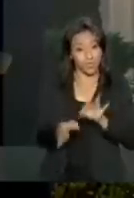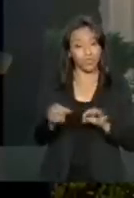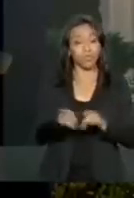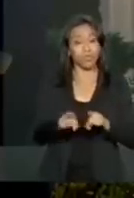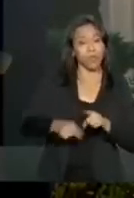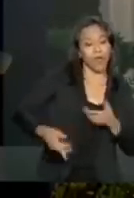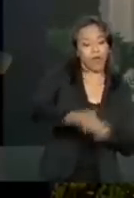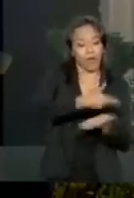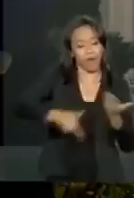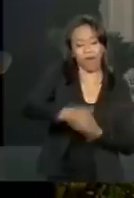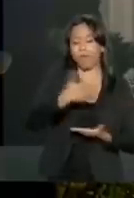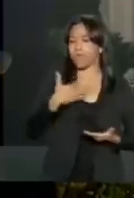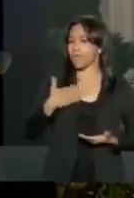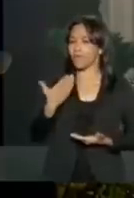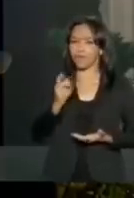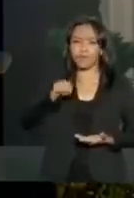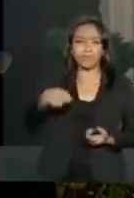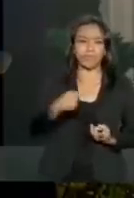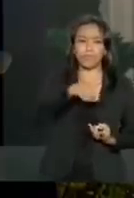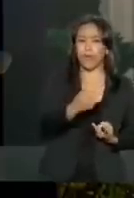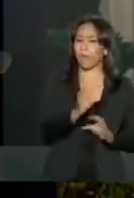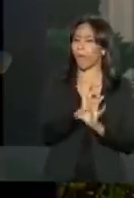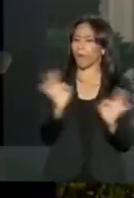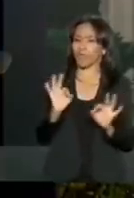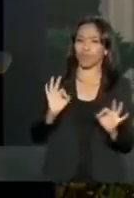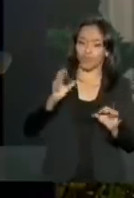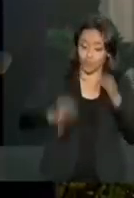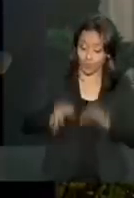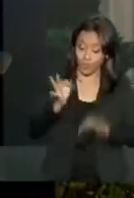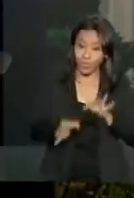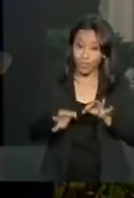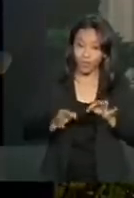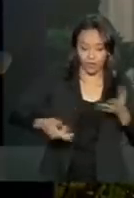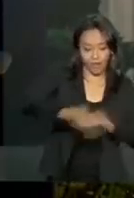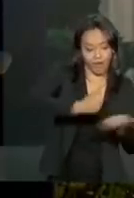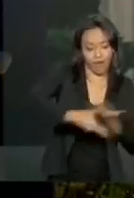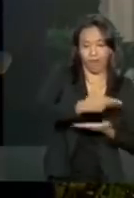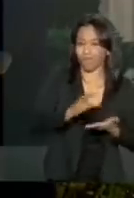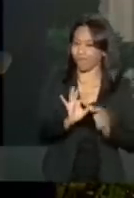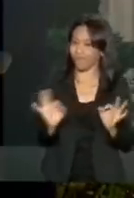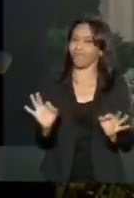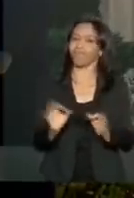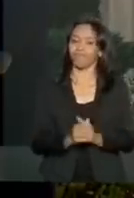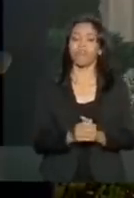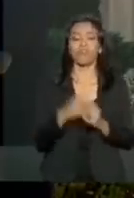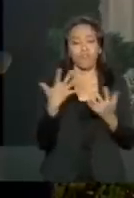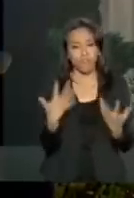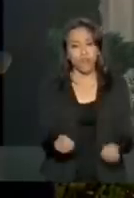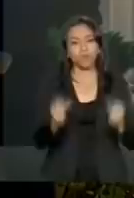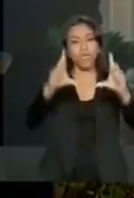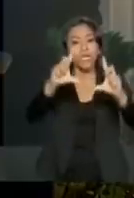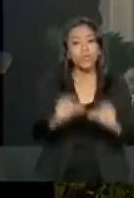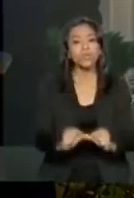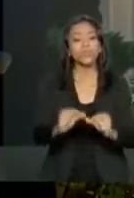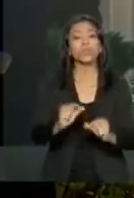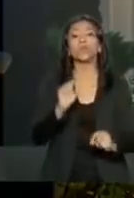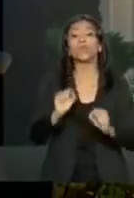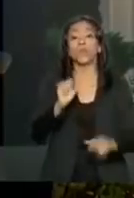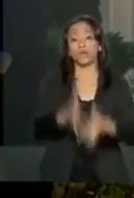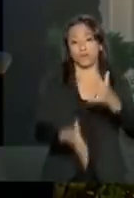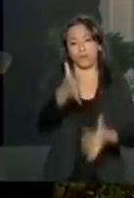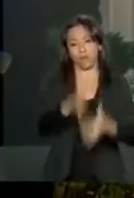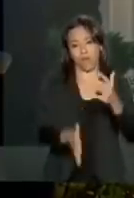palavra favorita. O presidente Bolsonaro e eu estamos comprometidos a reduzir as barreiras comerciais,